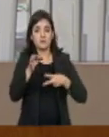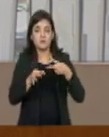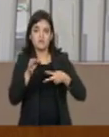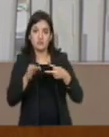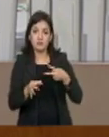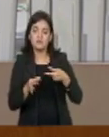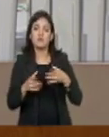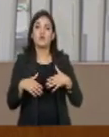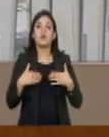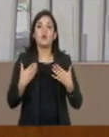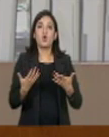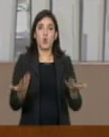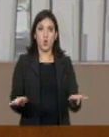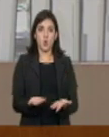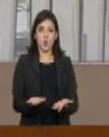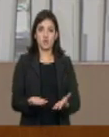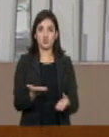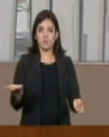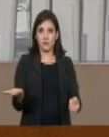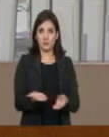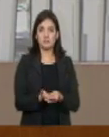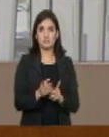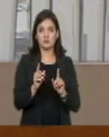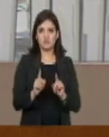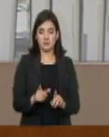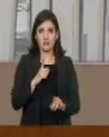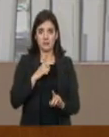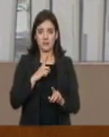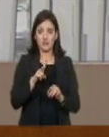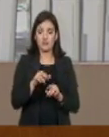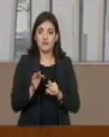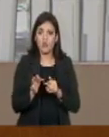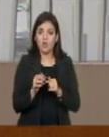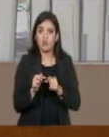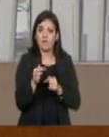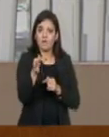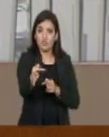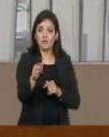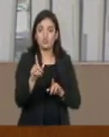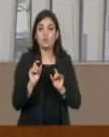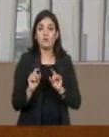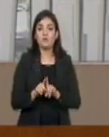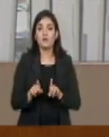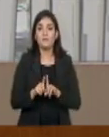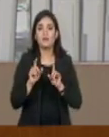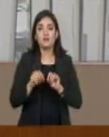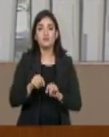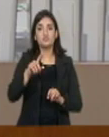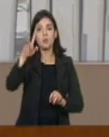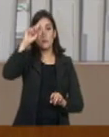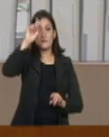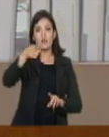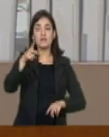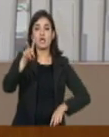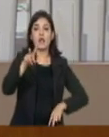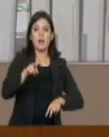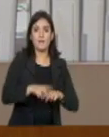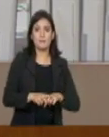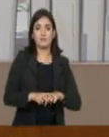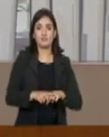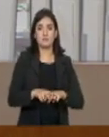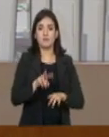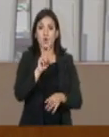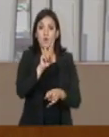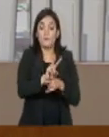hoje pendentes e nos casos a virem a ser analisados, de decretar, eventualmente, a prisão